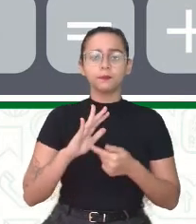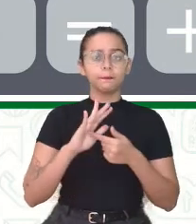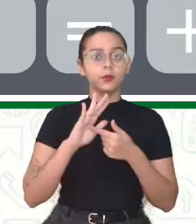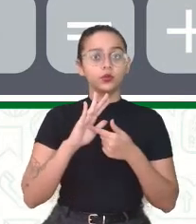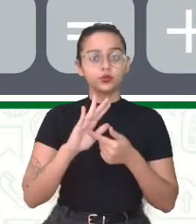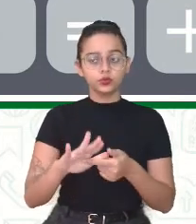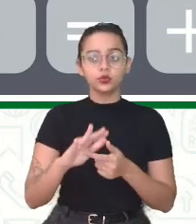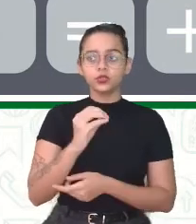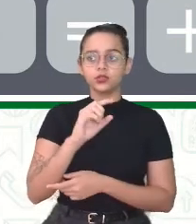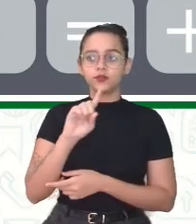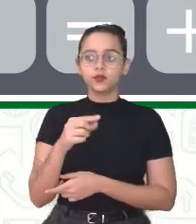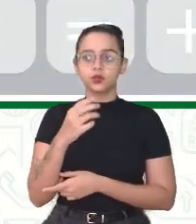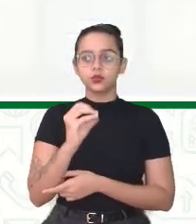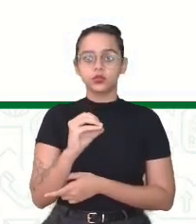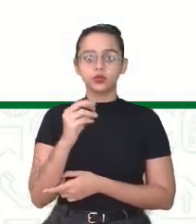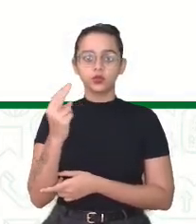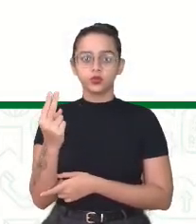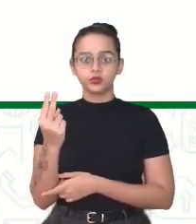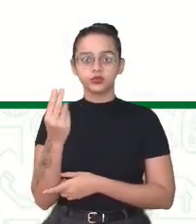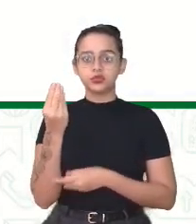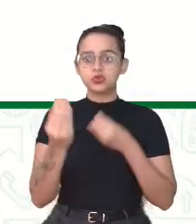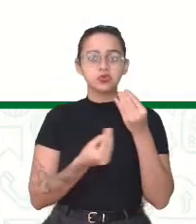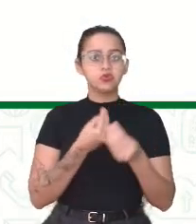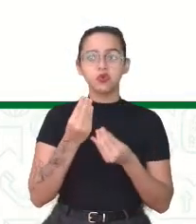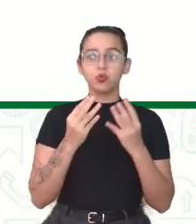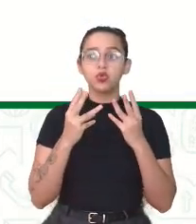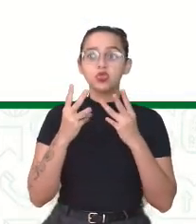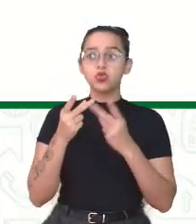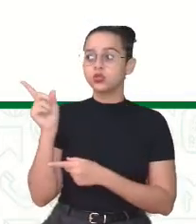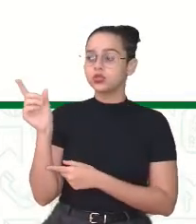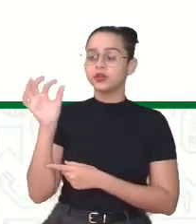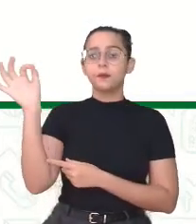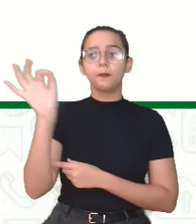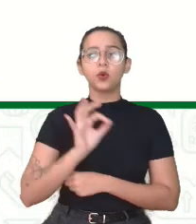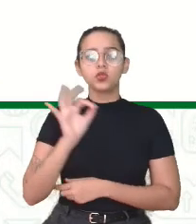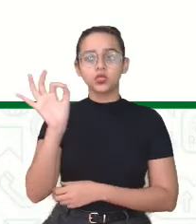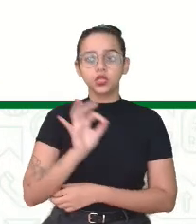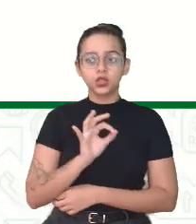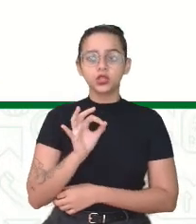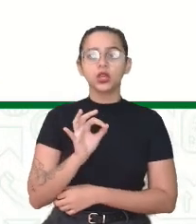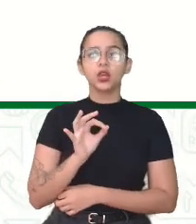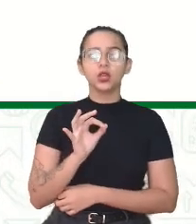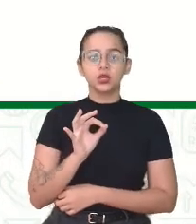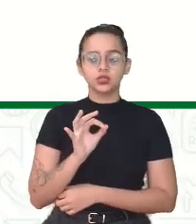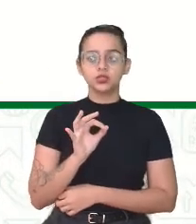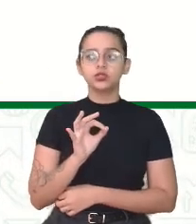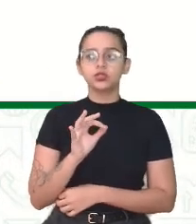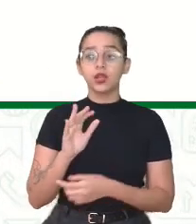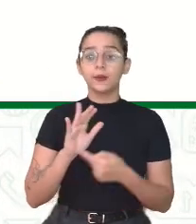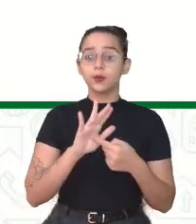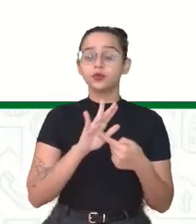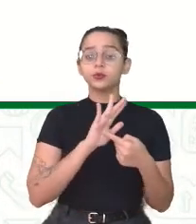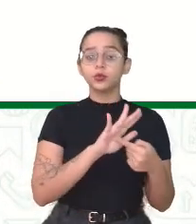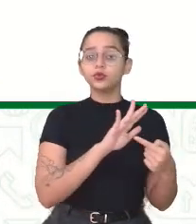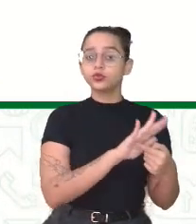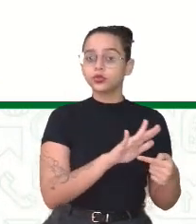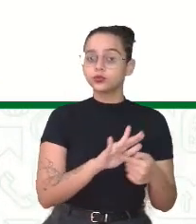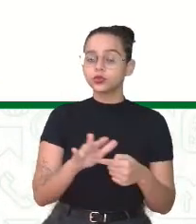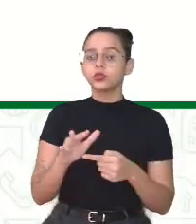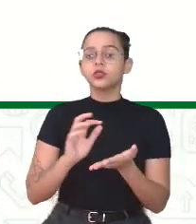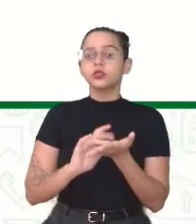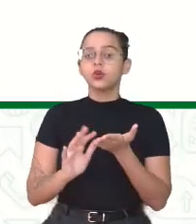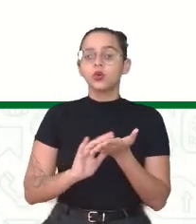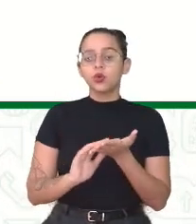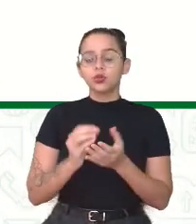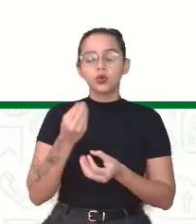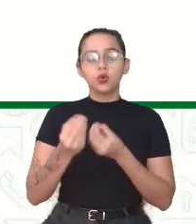ali 0,02. Como é que todas essas porcentagens foram aparecendo na calculadora, como é